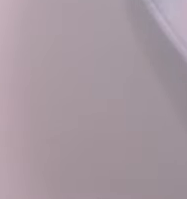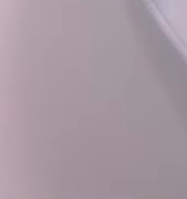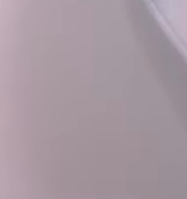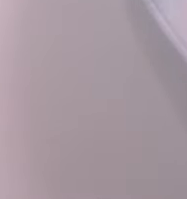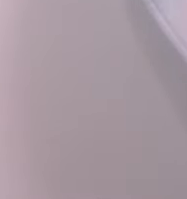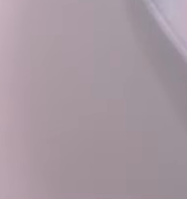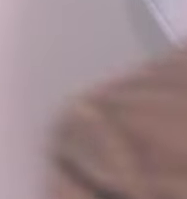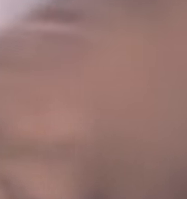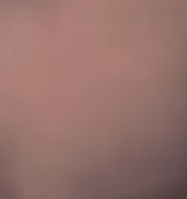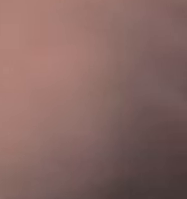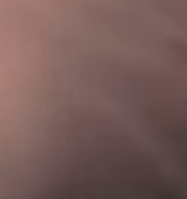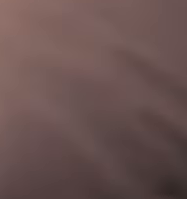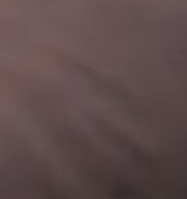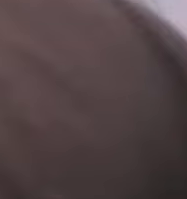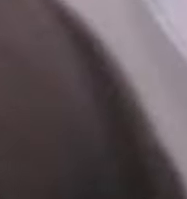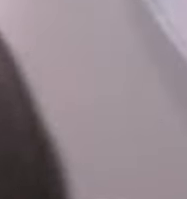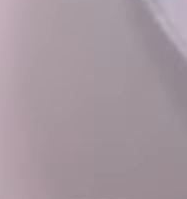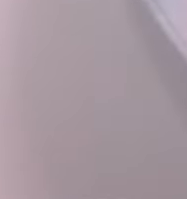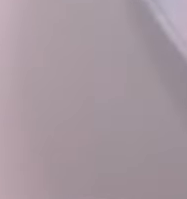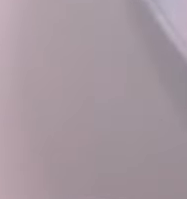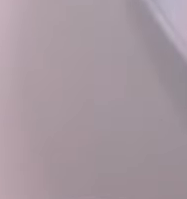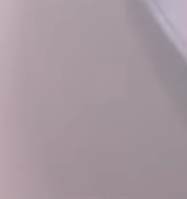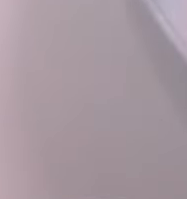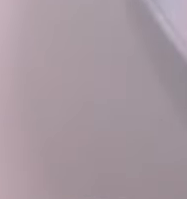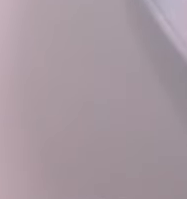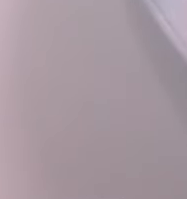todos os representantes da sociedade civil aqui presentes.